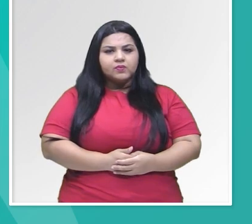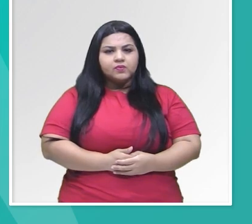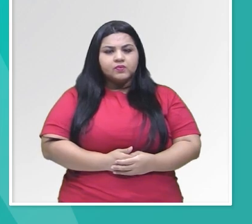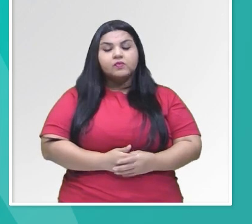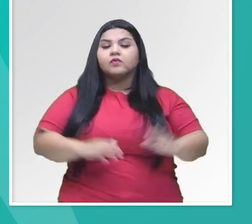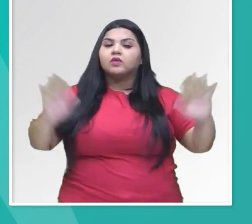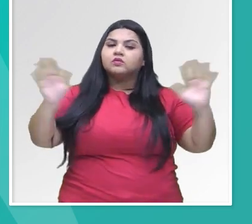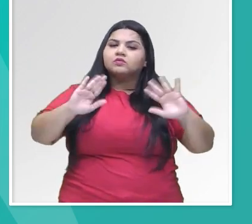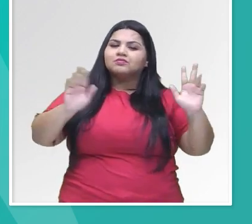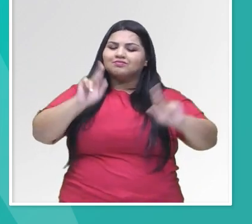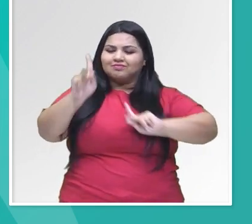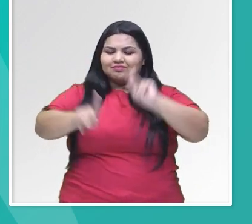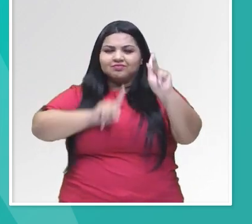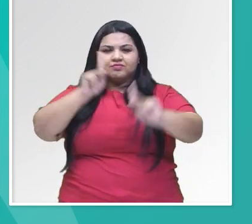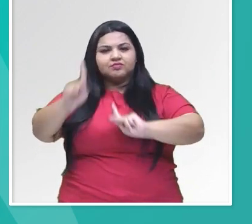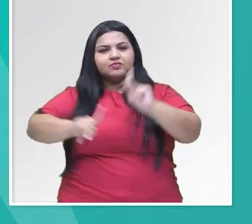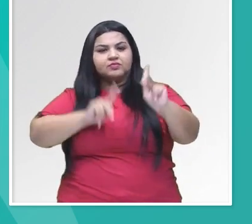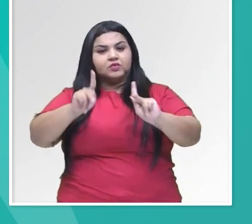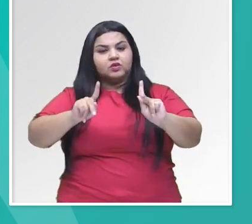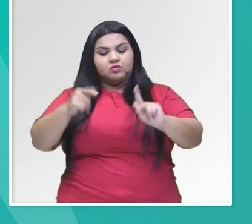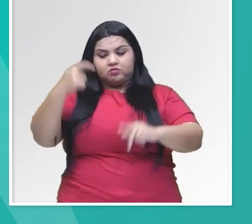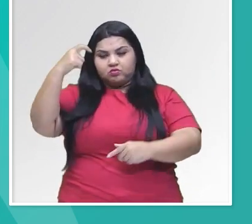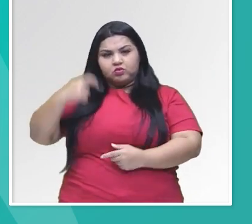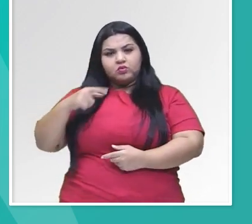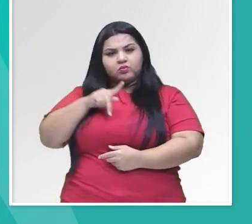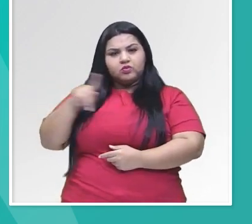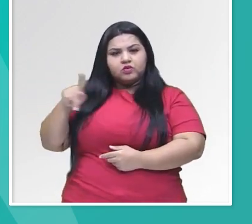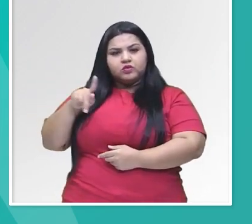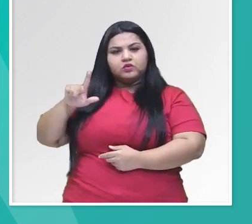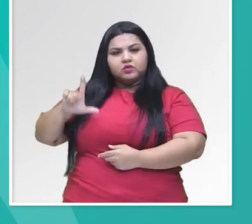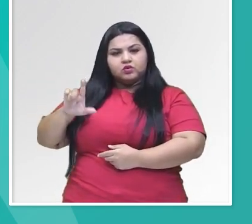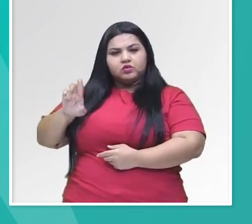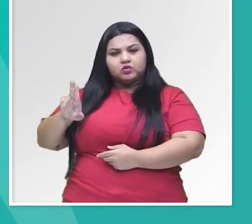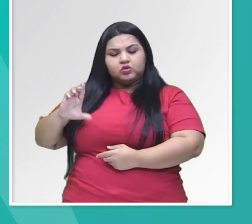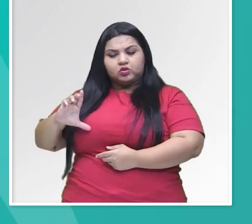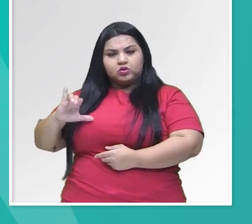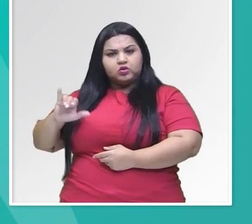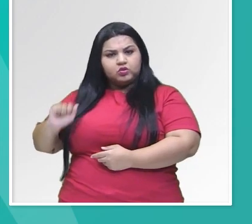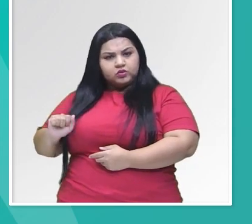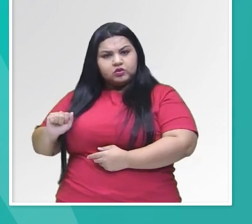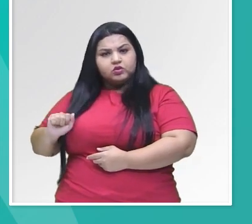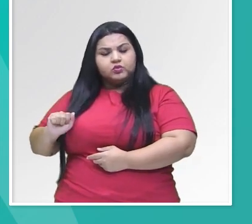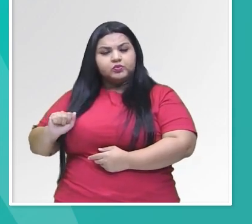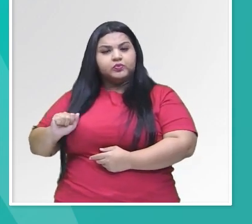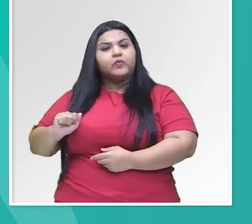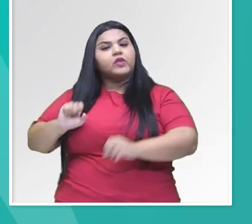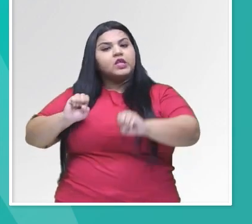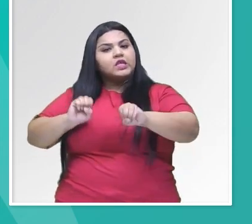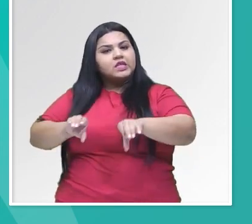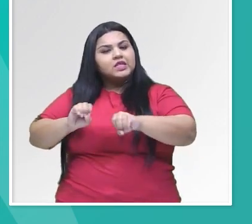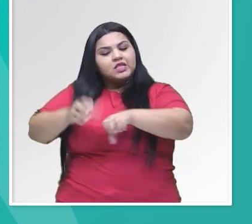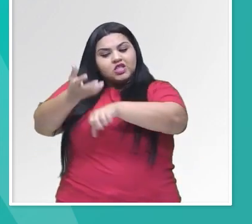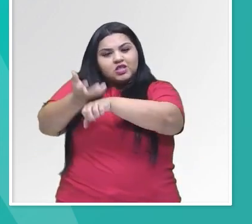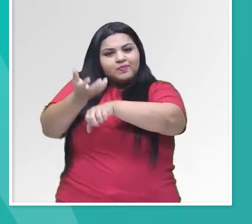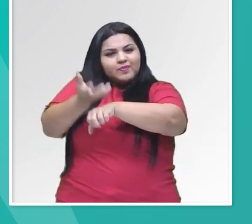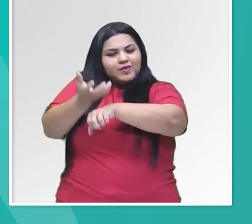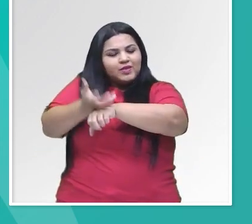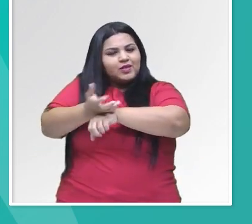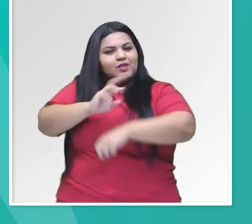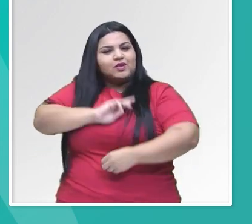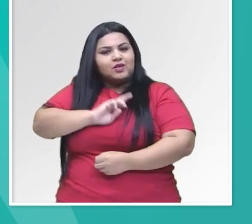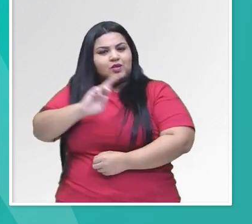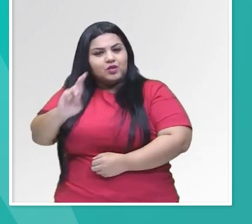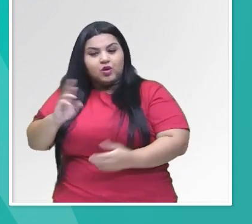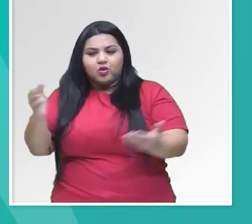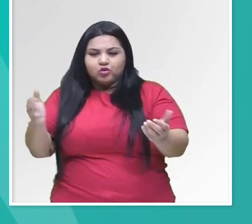Olá, pessoal! Eu sou a professora Lúcia, de Ensino Religioso, e estarei com vocês no dia